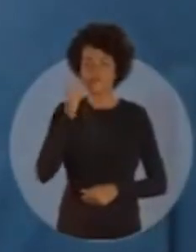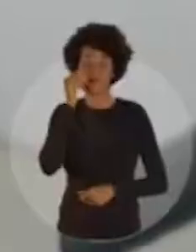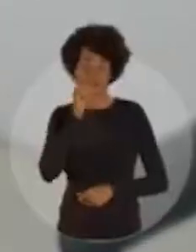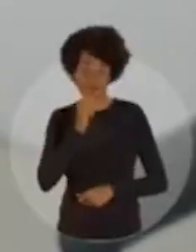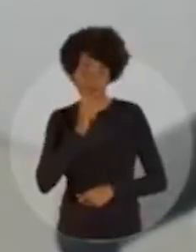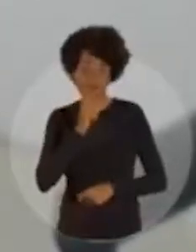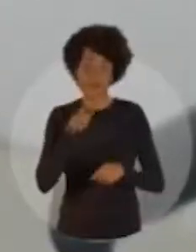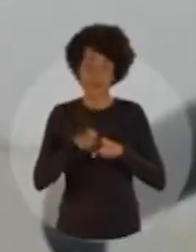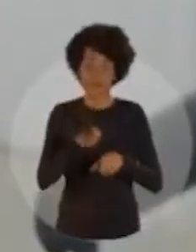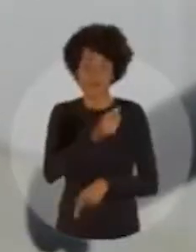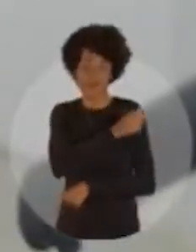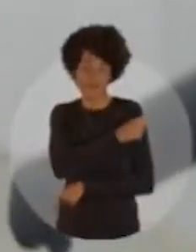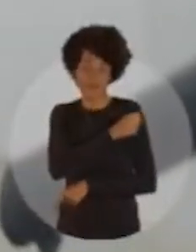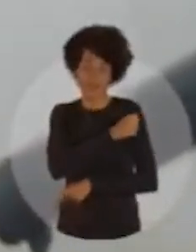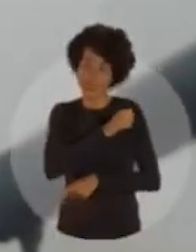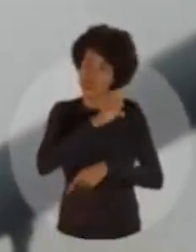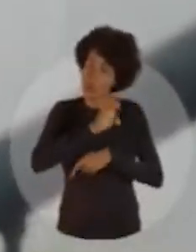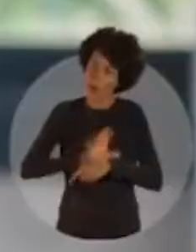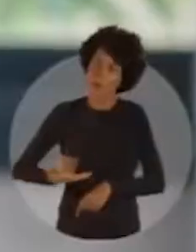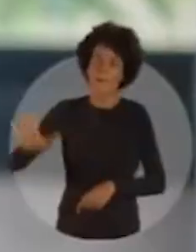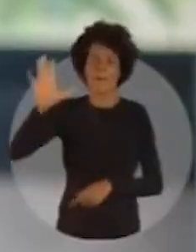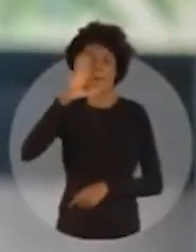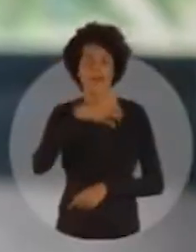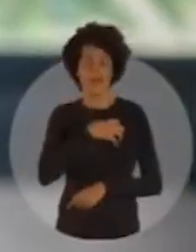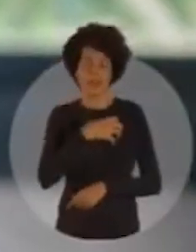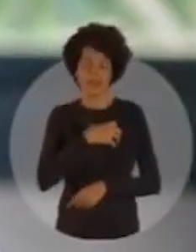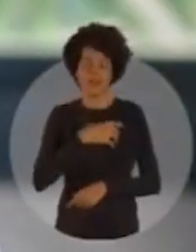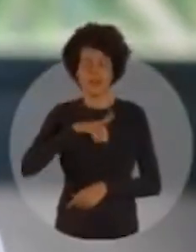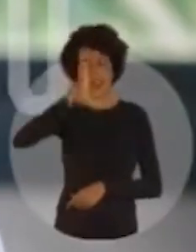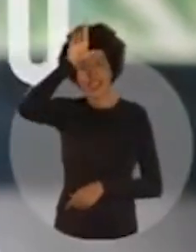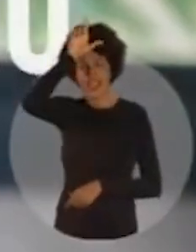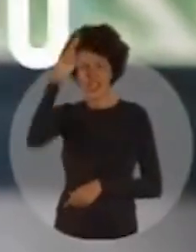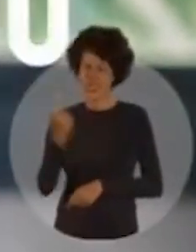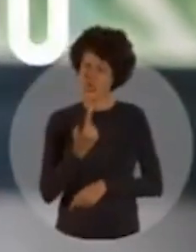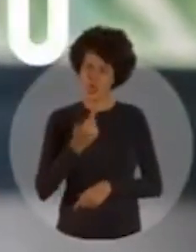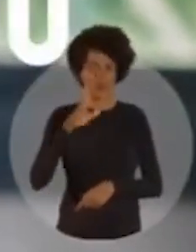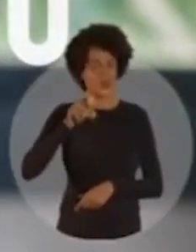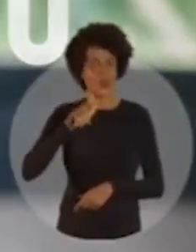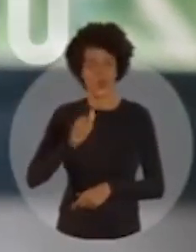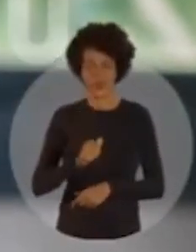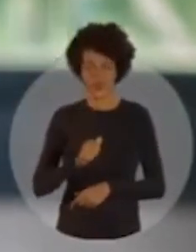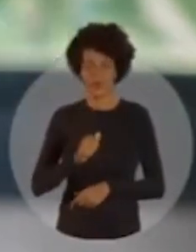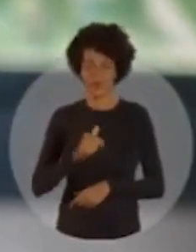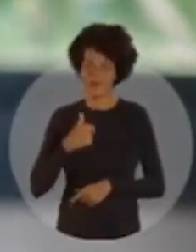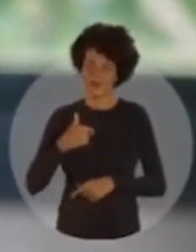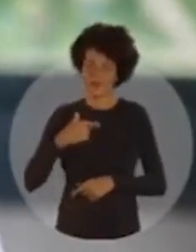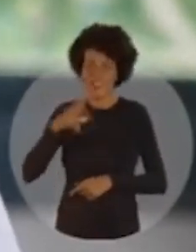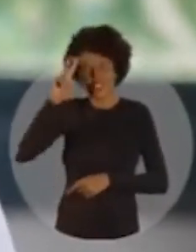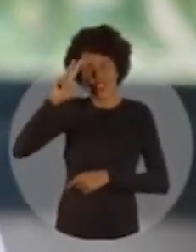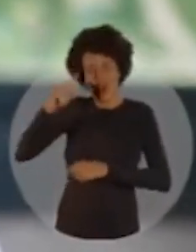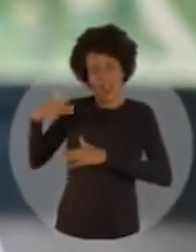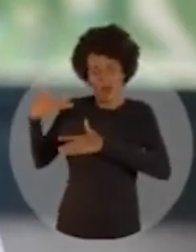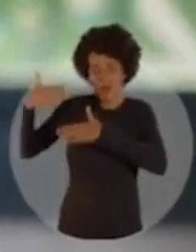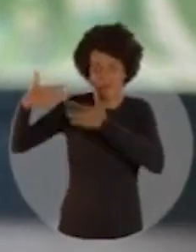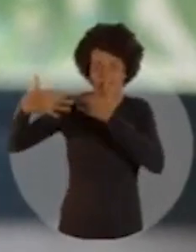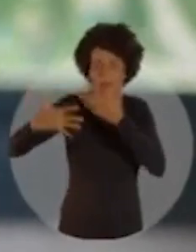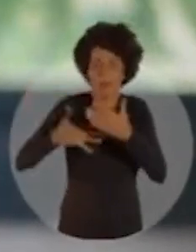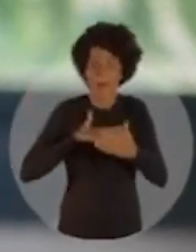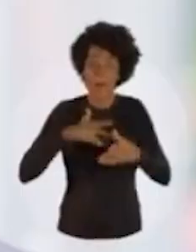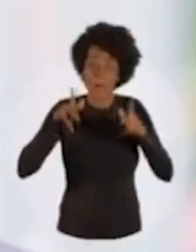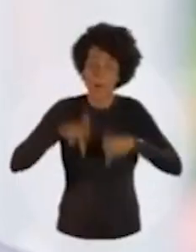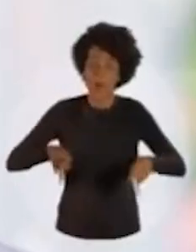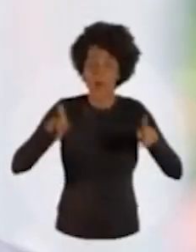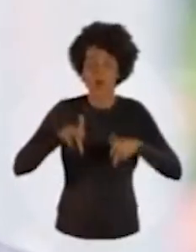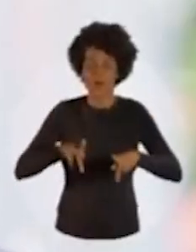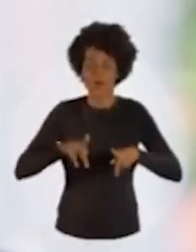educadoras e estudantes de toda a Bahia um líder não anda sozinho trago comigo a história do meu